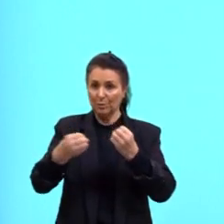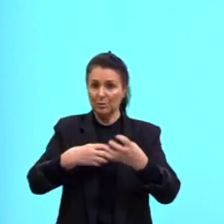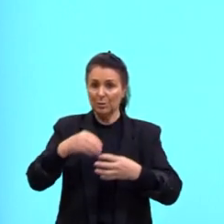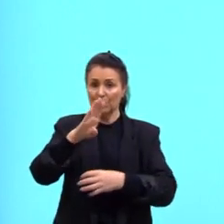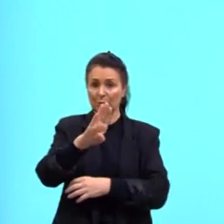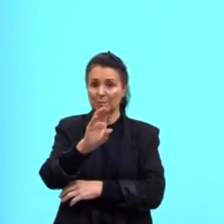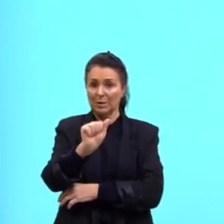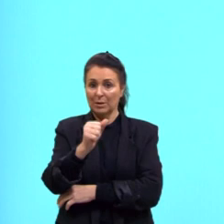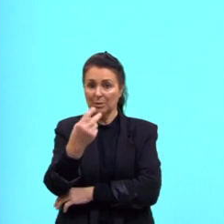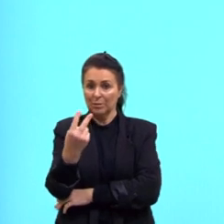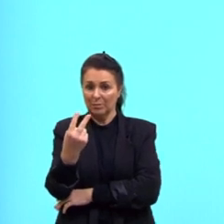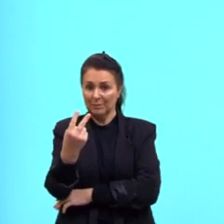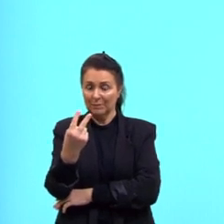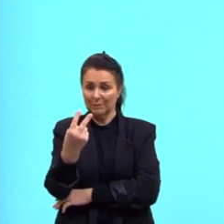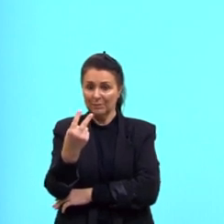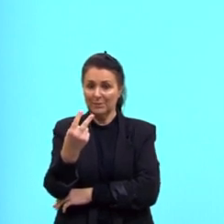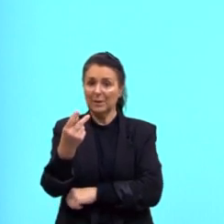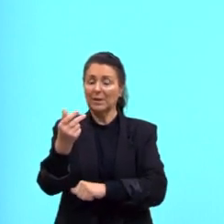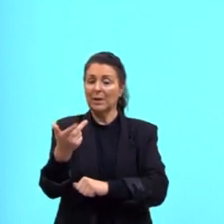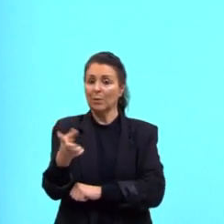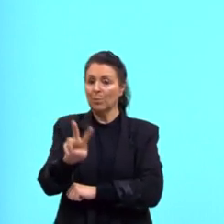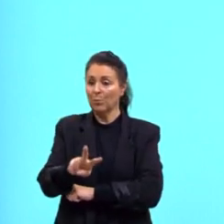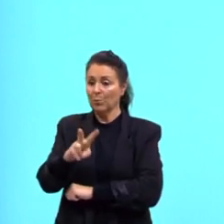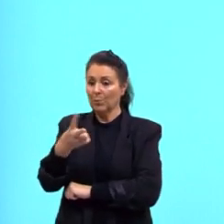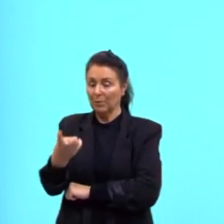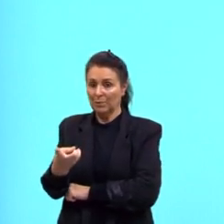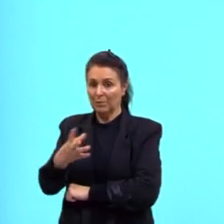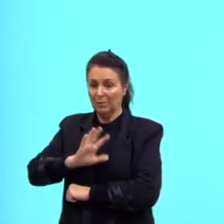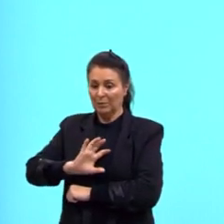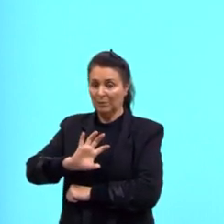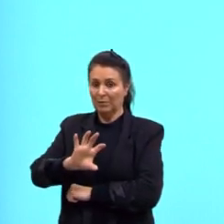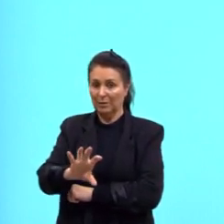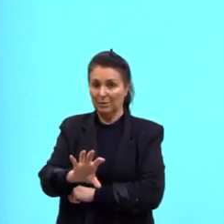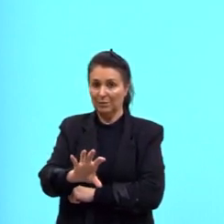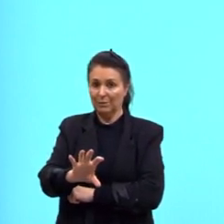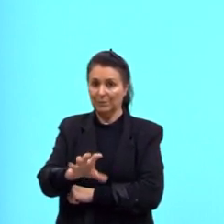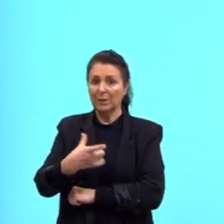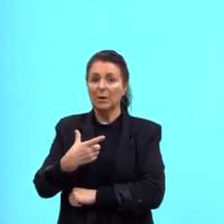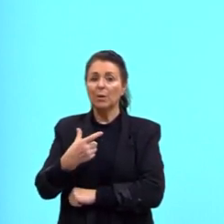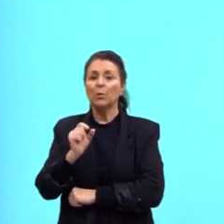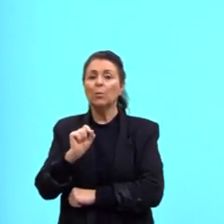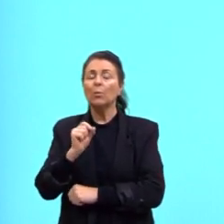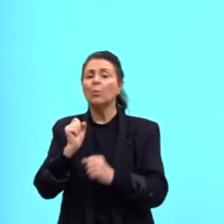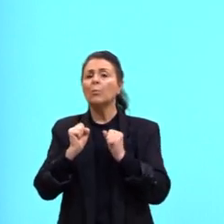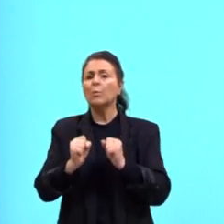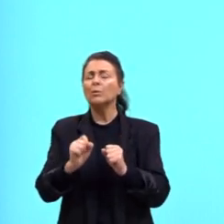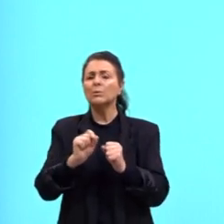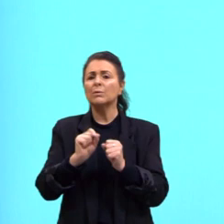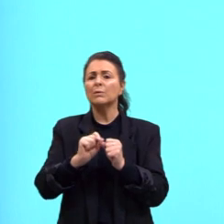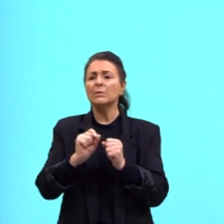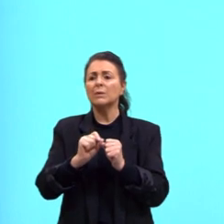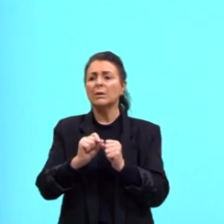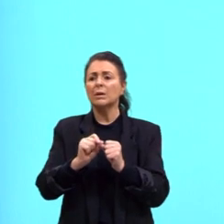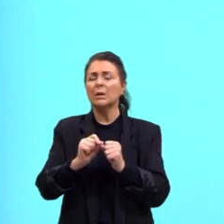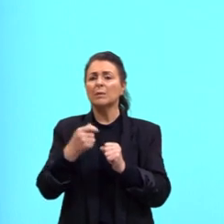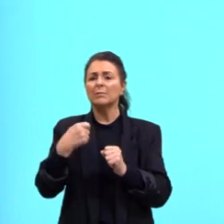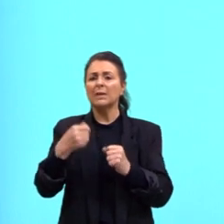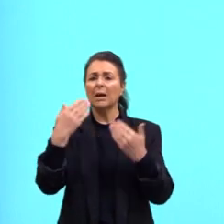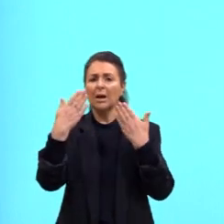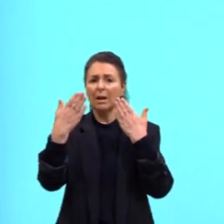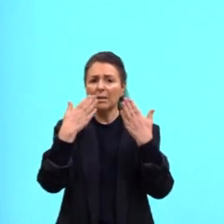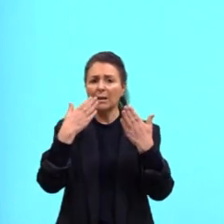do Mario mas sentido inverso Ok como que eu posso fazer isso E aí a gente vai ter que analisar